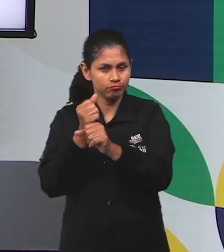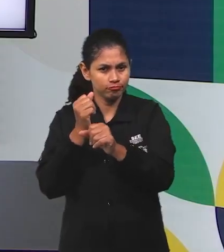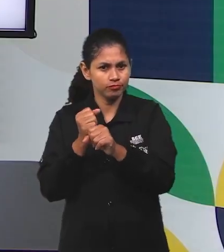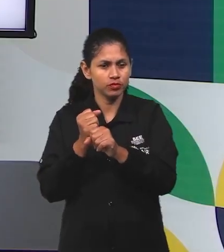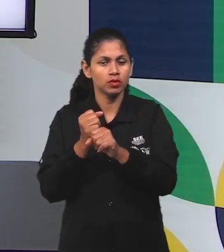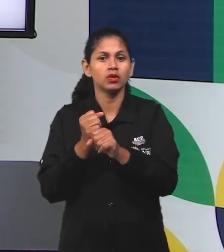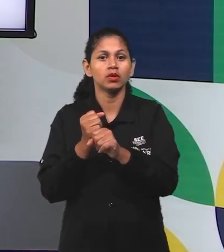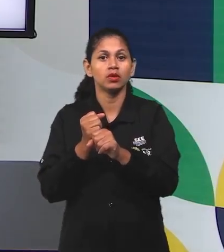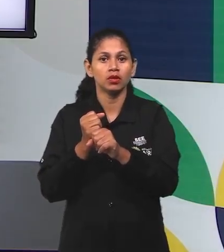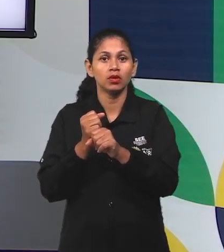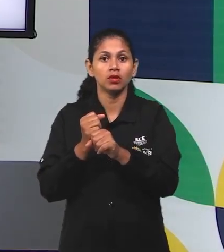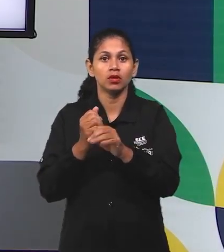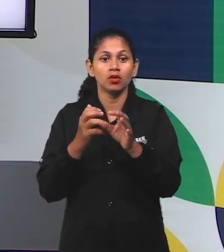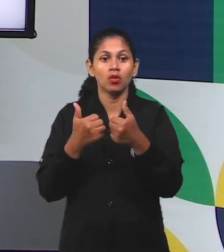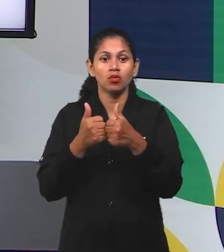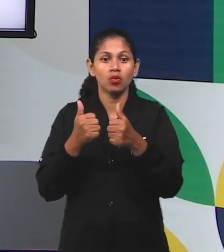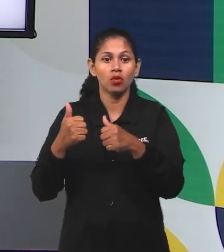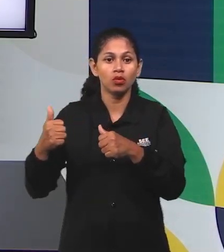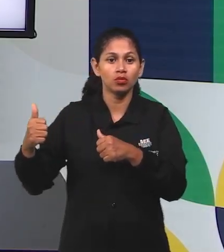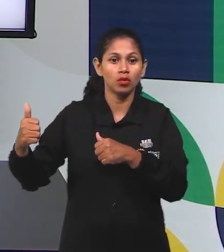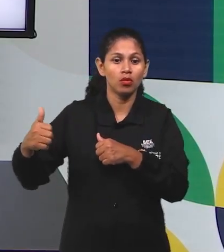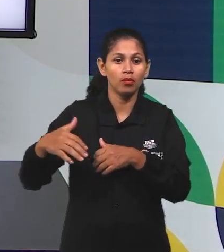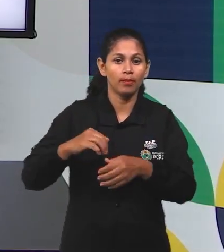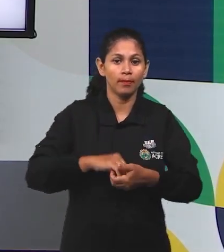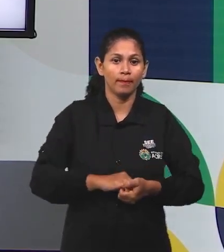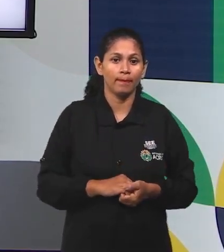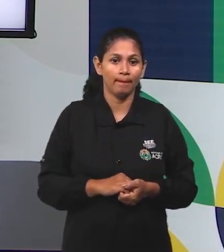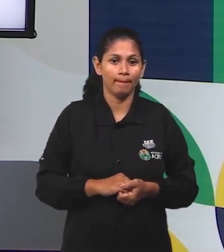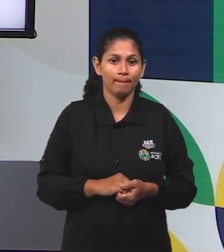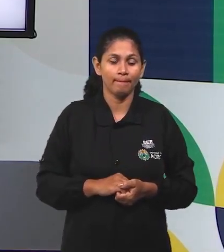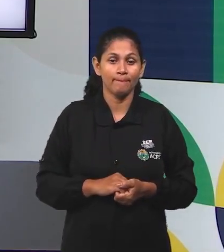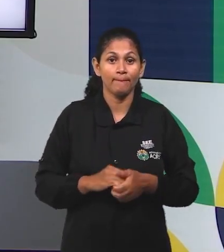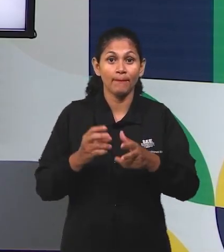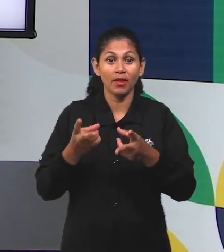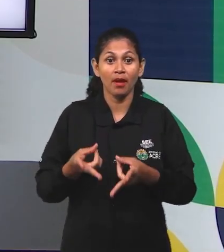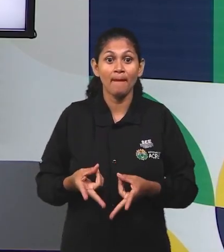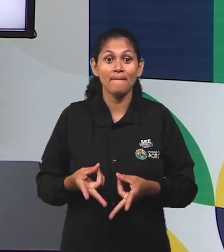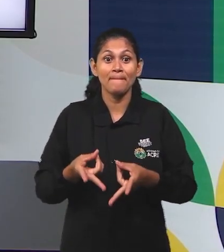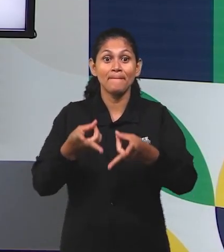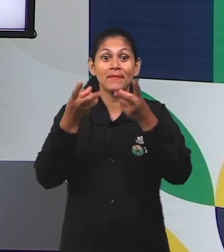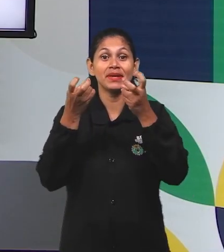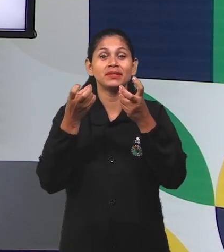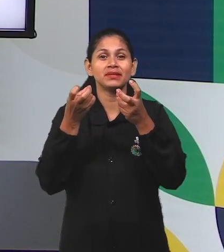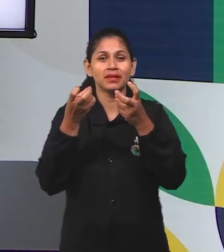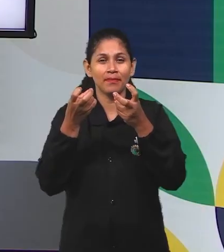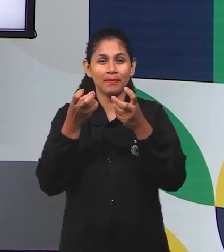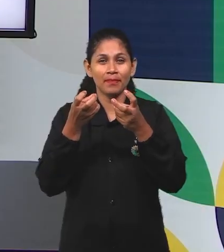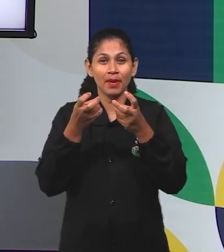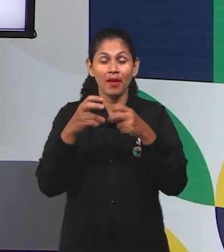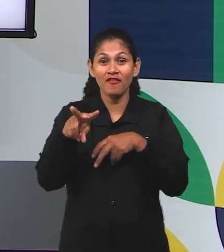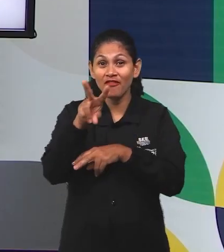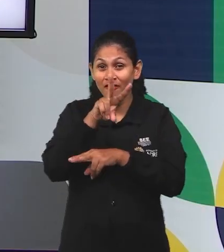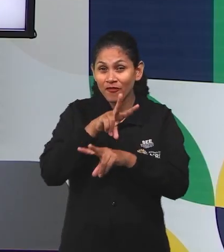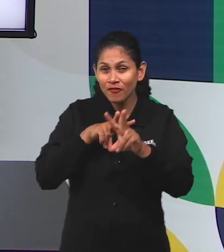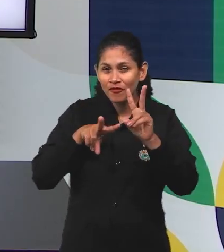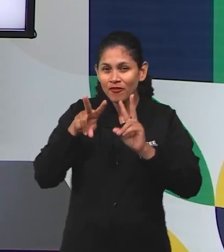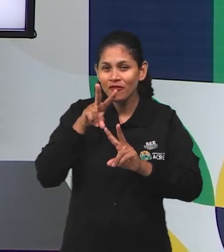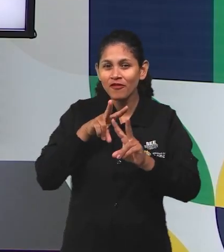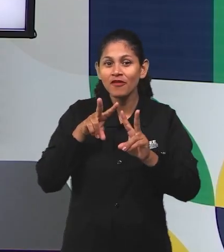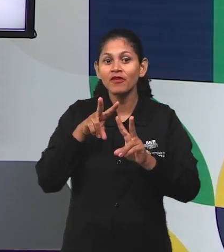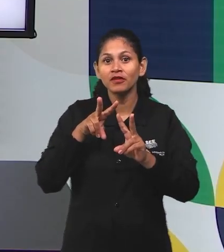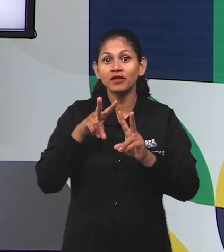ônibus aqui na frente e você vai perceber aqui no visor aí na tela